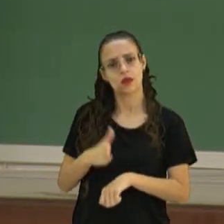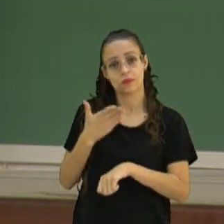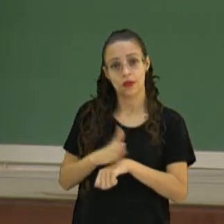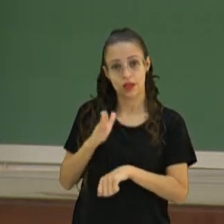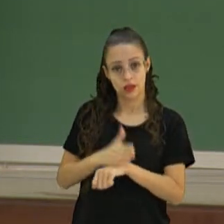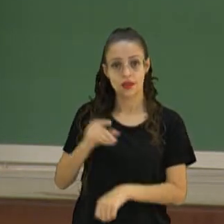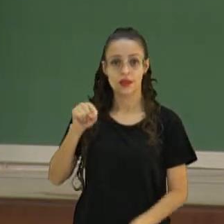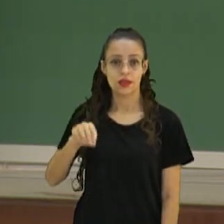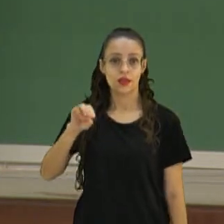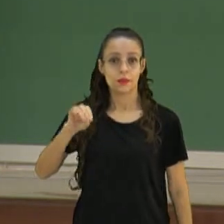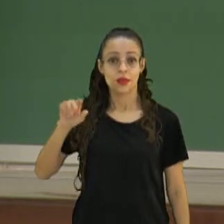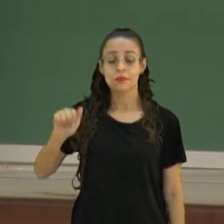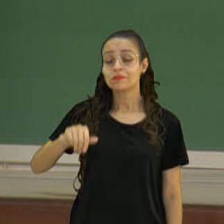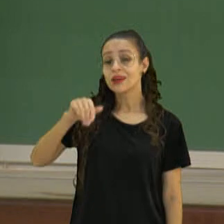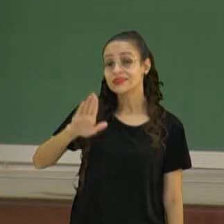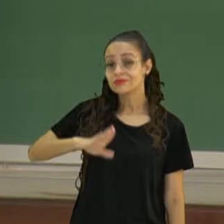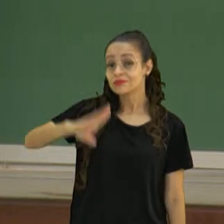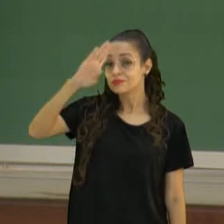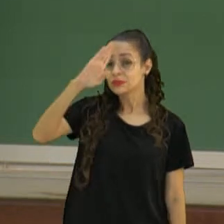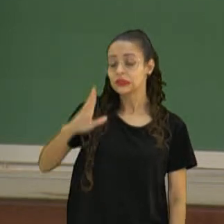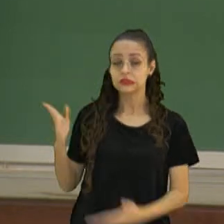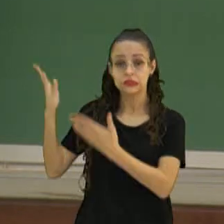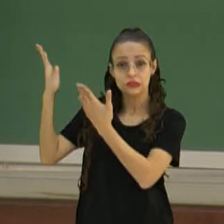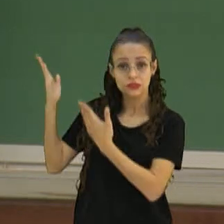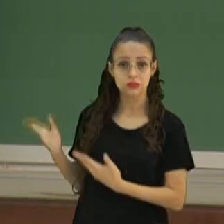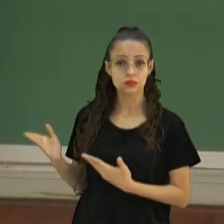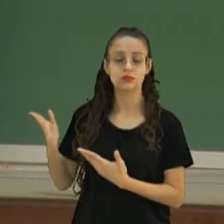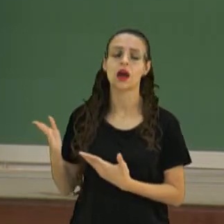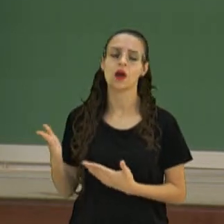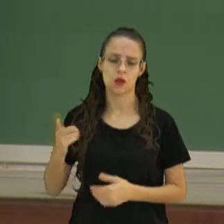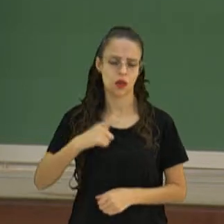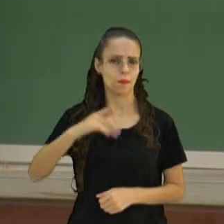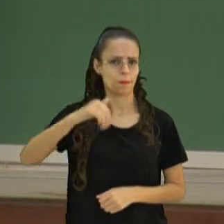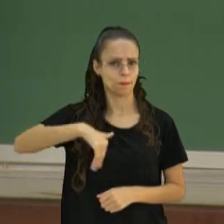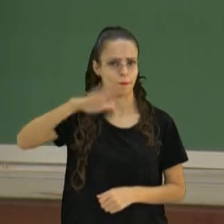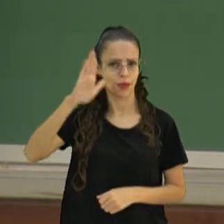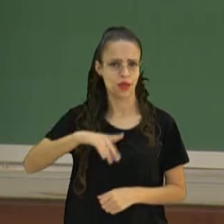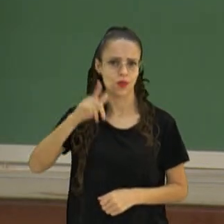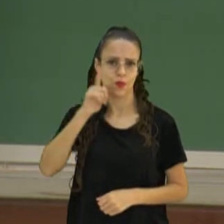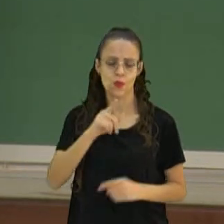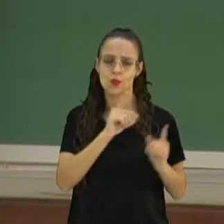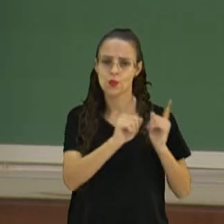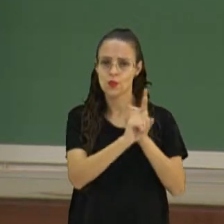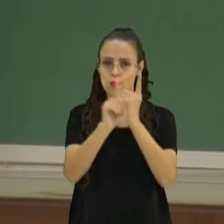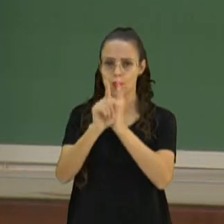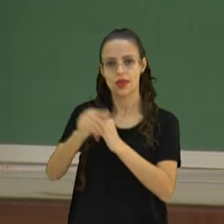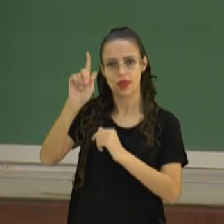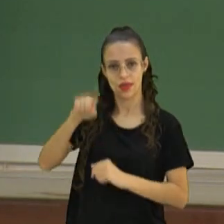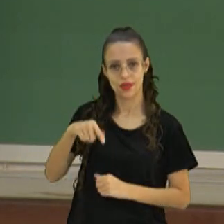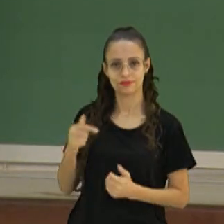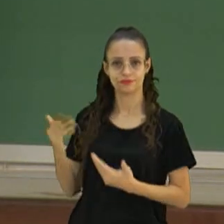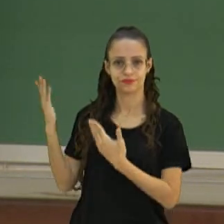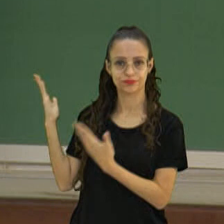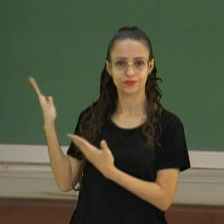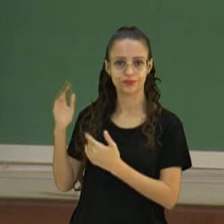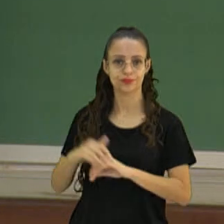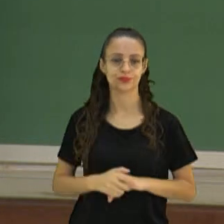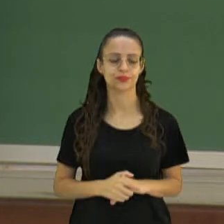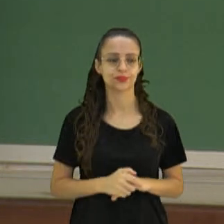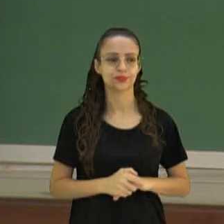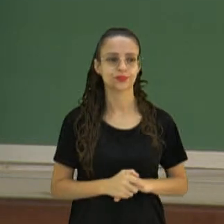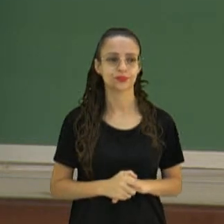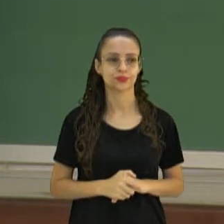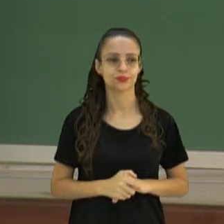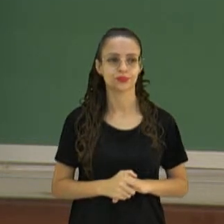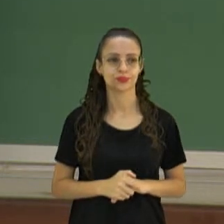praticando o MMA, né? Mas as que mais têm destaque, as que mais têm participação, que a gente conseguimos identificar, né? São essas que estão retratadas aqui para